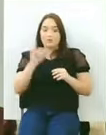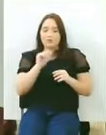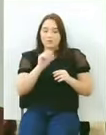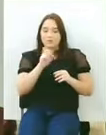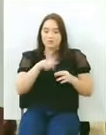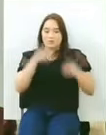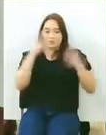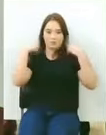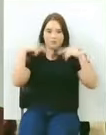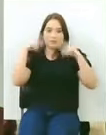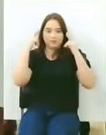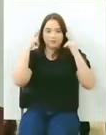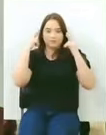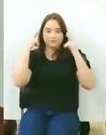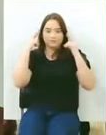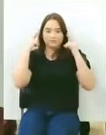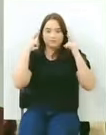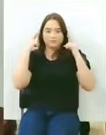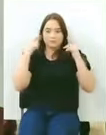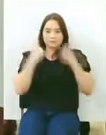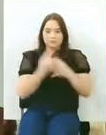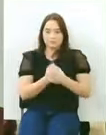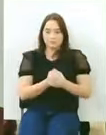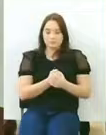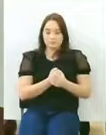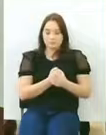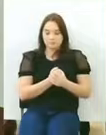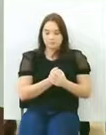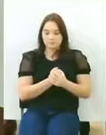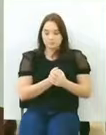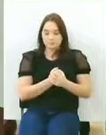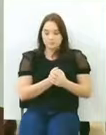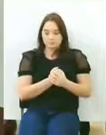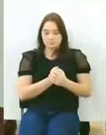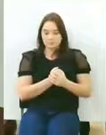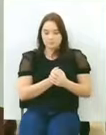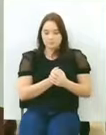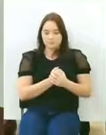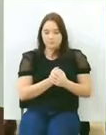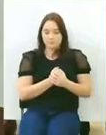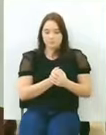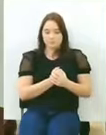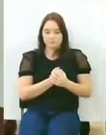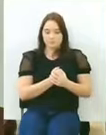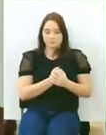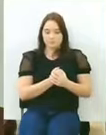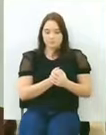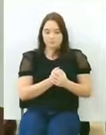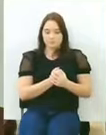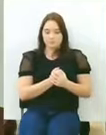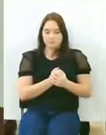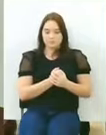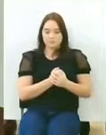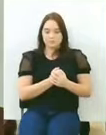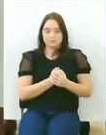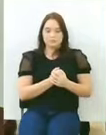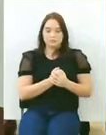do rebanho. A palavra modelo é a palavra tipos, da onde surgiu a palavra em